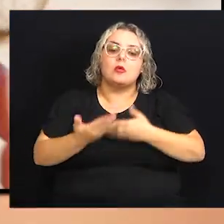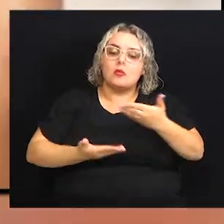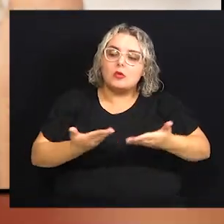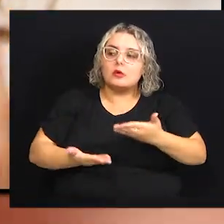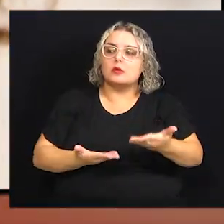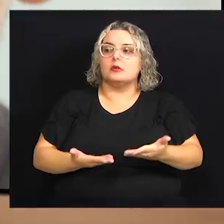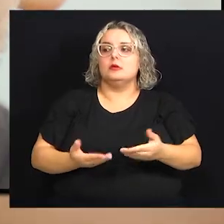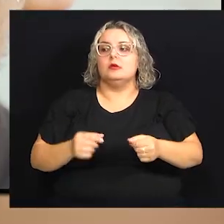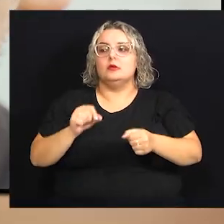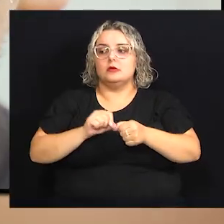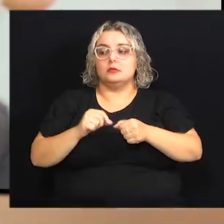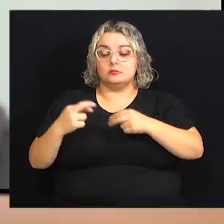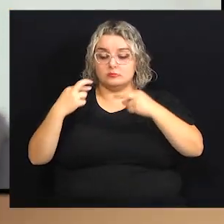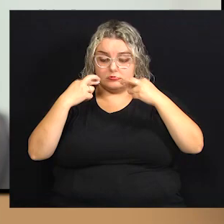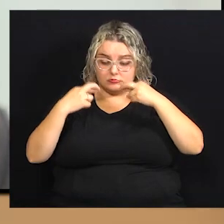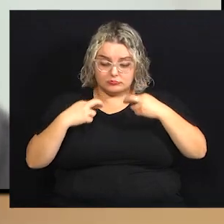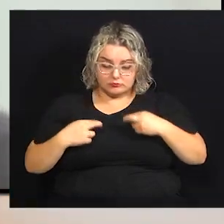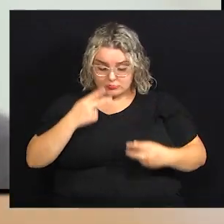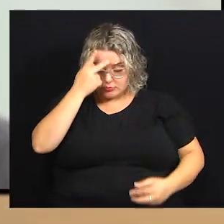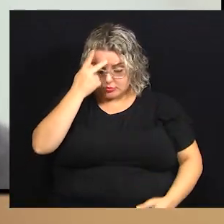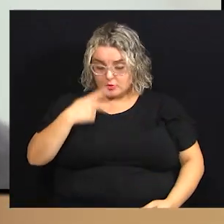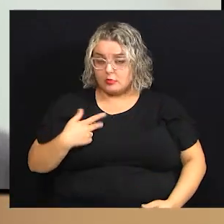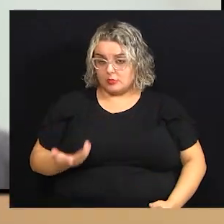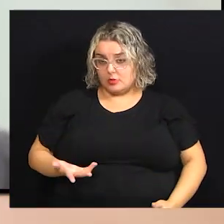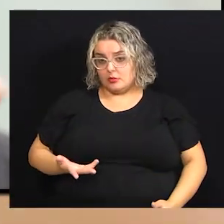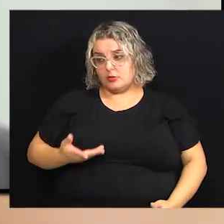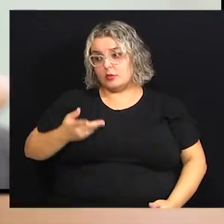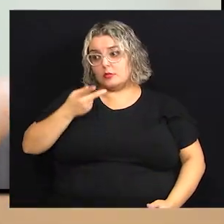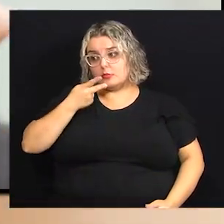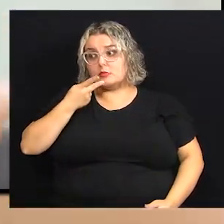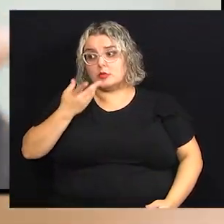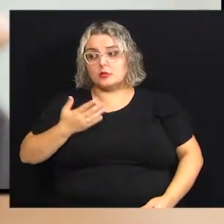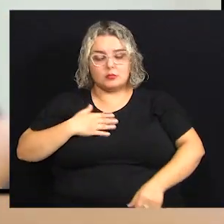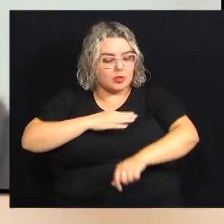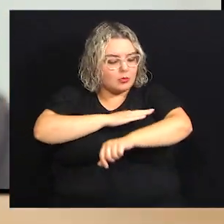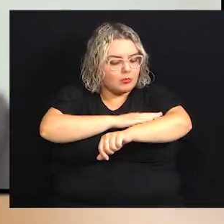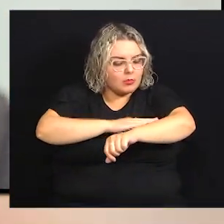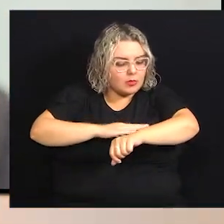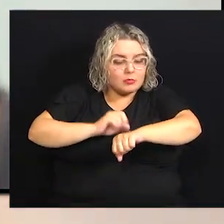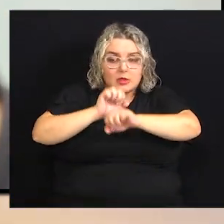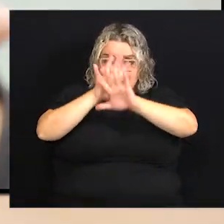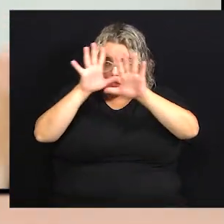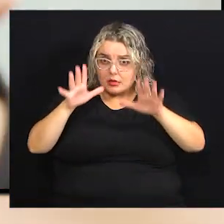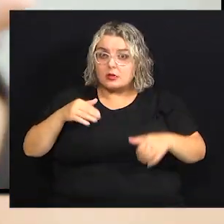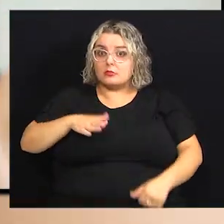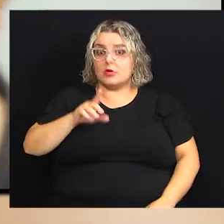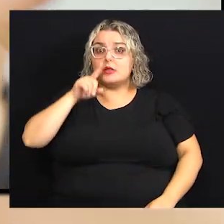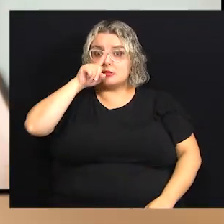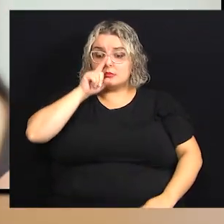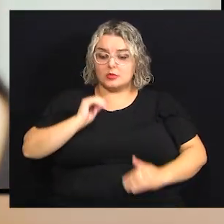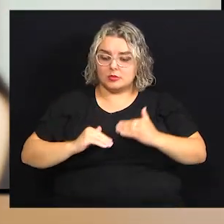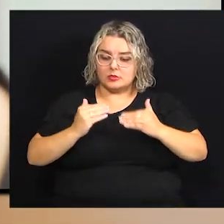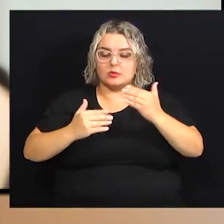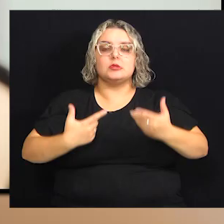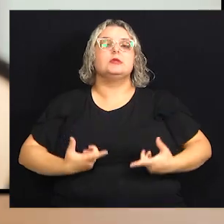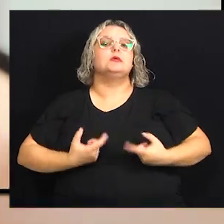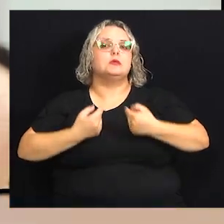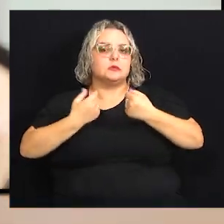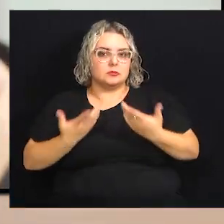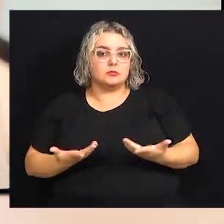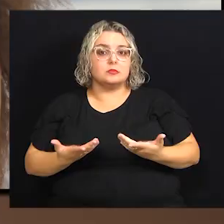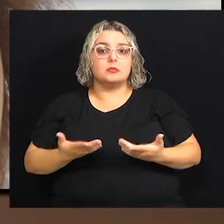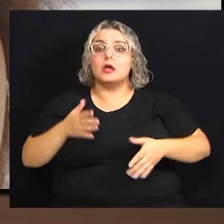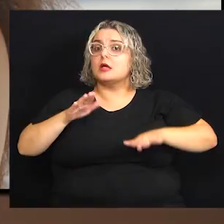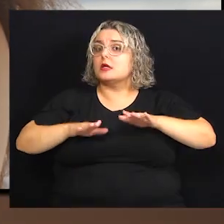nossa pele, fazer o autoexame, principalmente aquelas pessoas, como eu disse, que têm peles mais claras e que estão mais sob risco de desenvolver esse tipo de